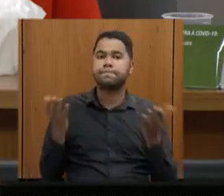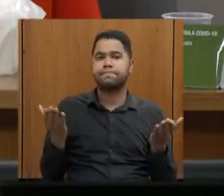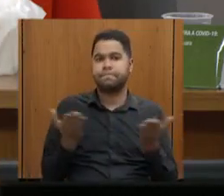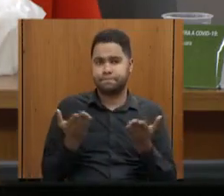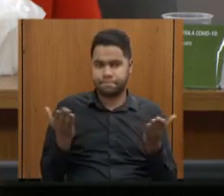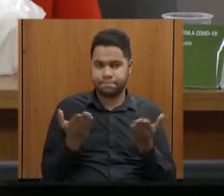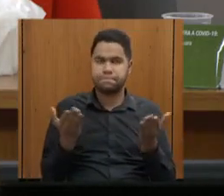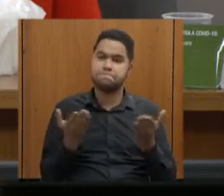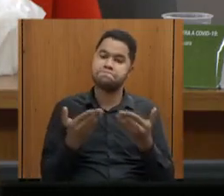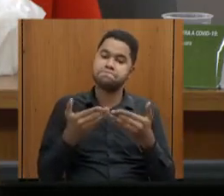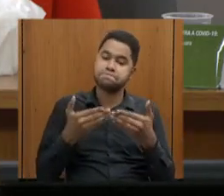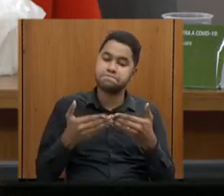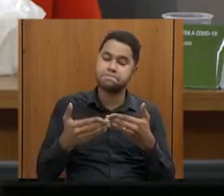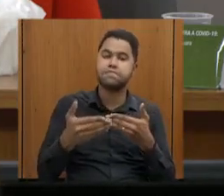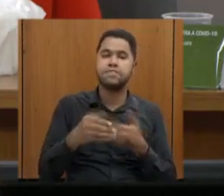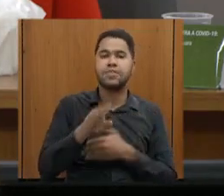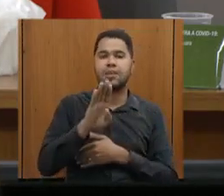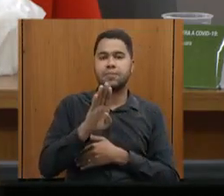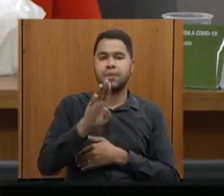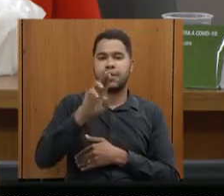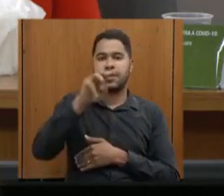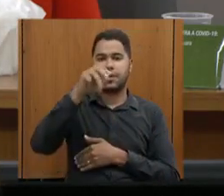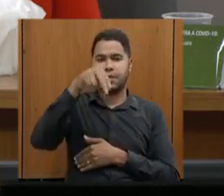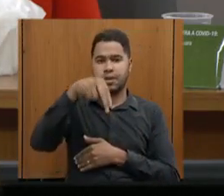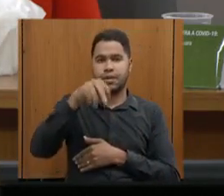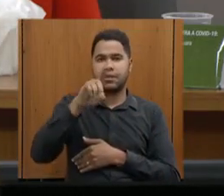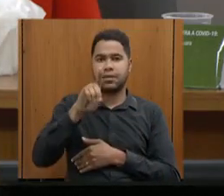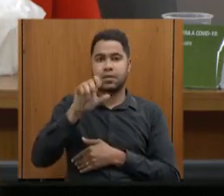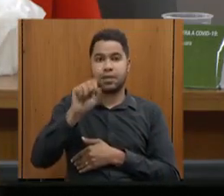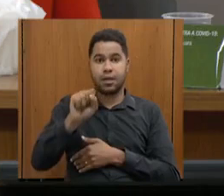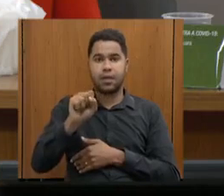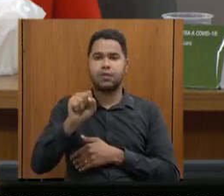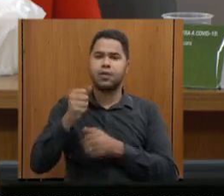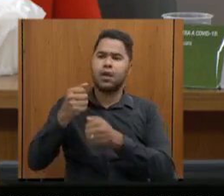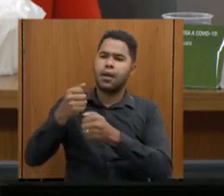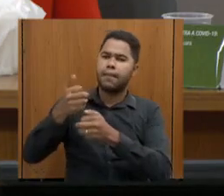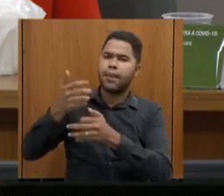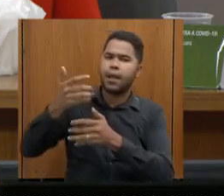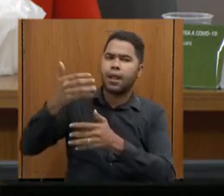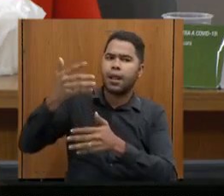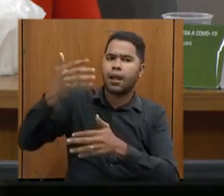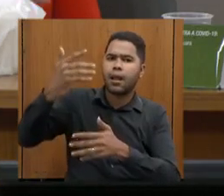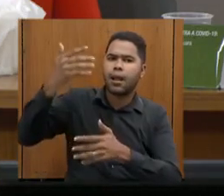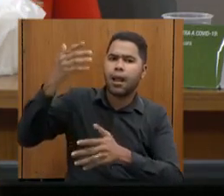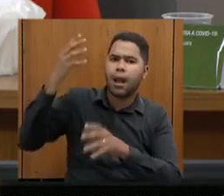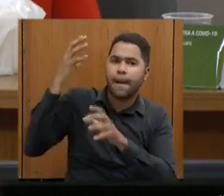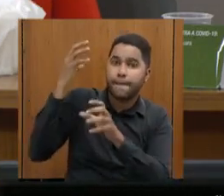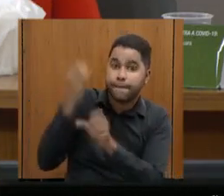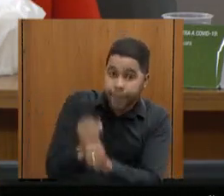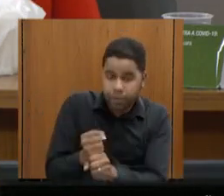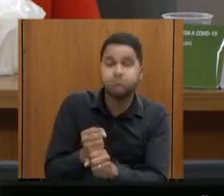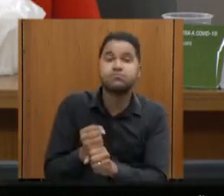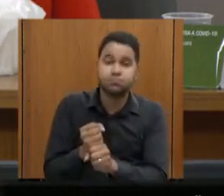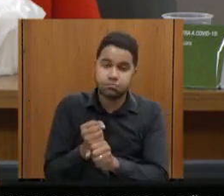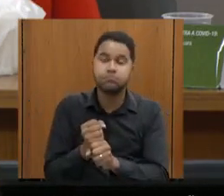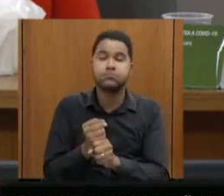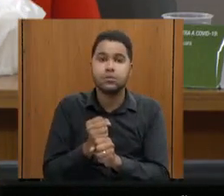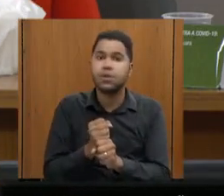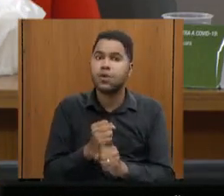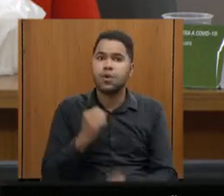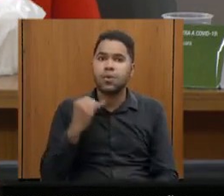agora né Daqui uns dias que o BNDS nos entregue todo um diagnóstico em relação a isso e isso